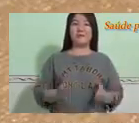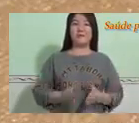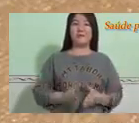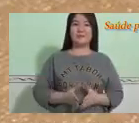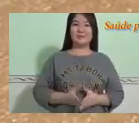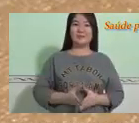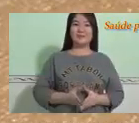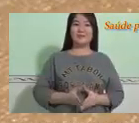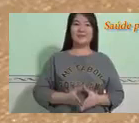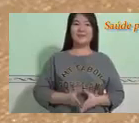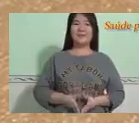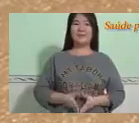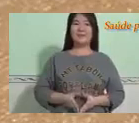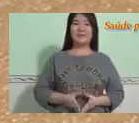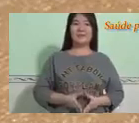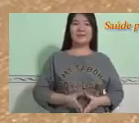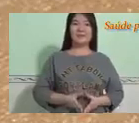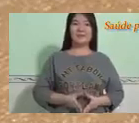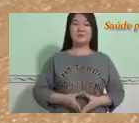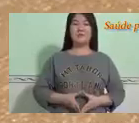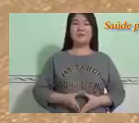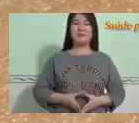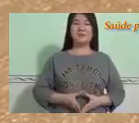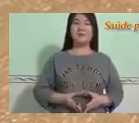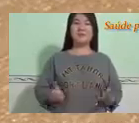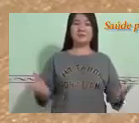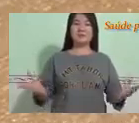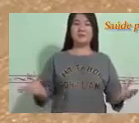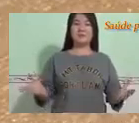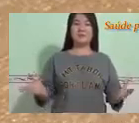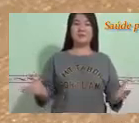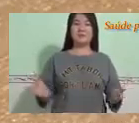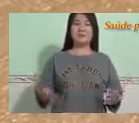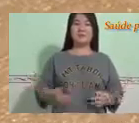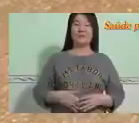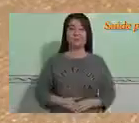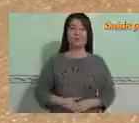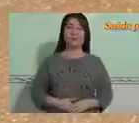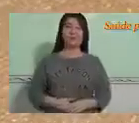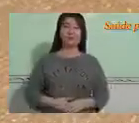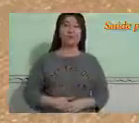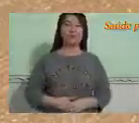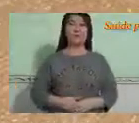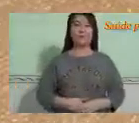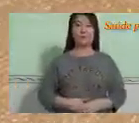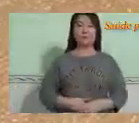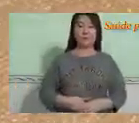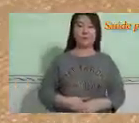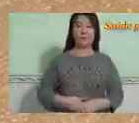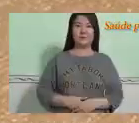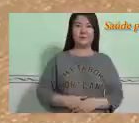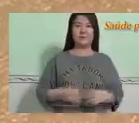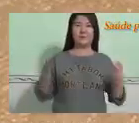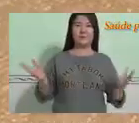Um ordinal masculino circunflexo, para manter uma boa higiene do piercing e evitar infecções,